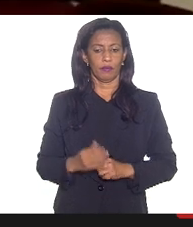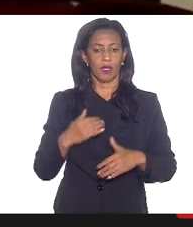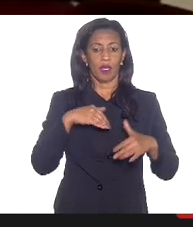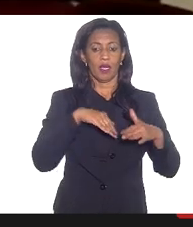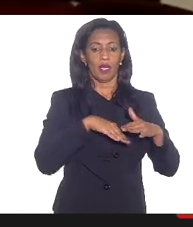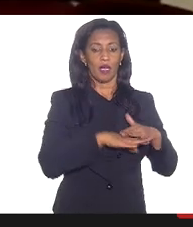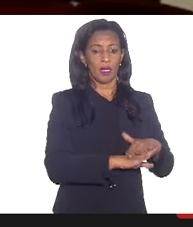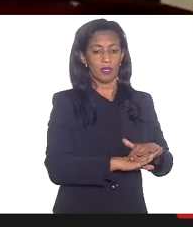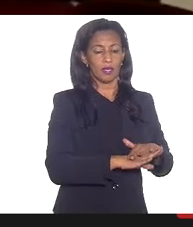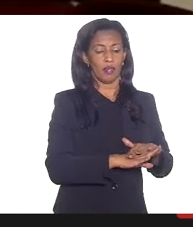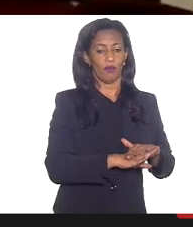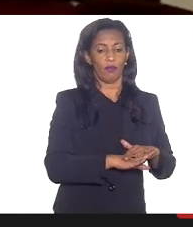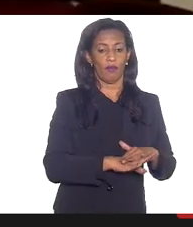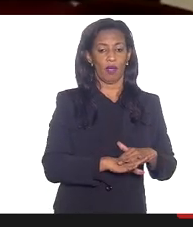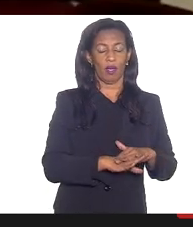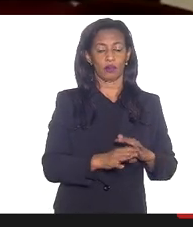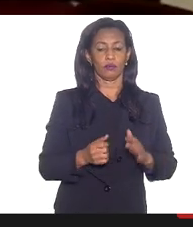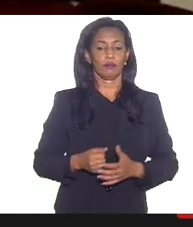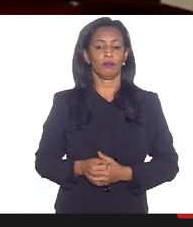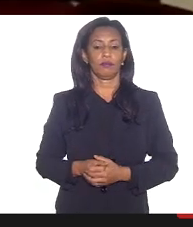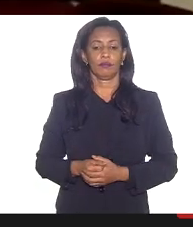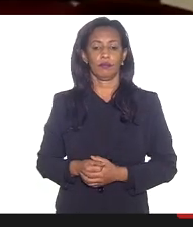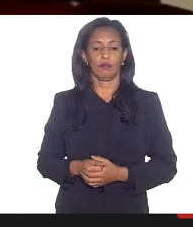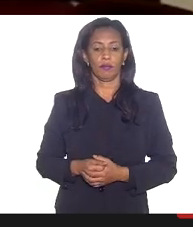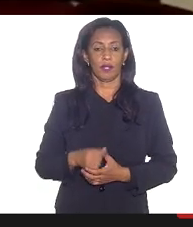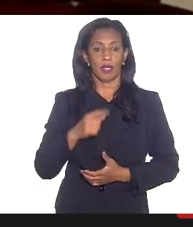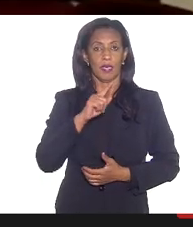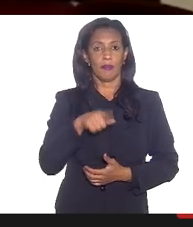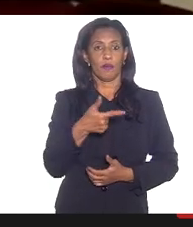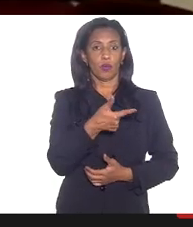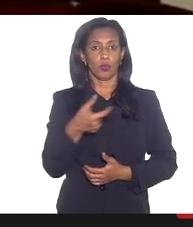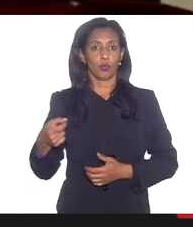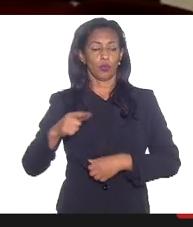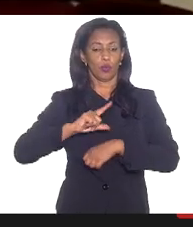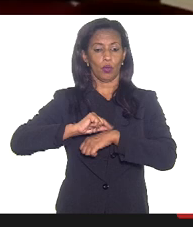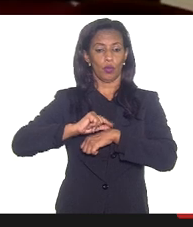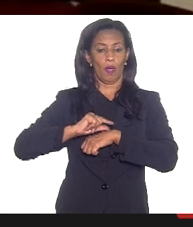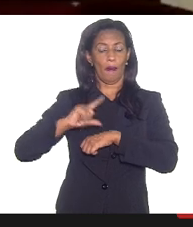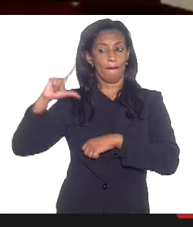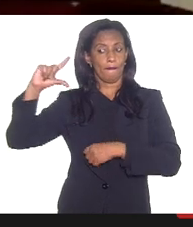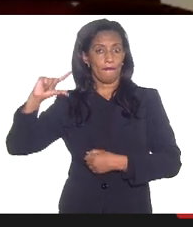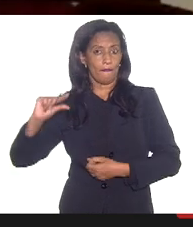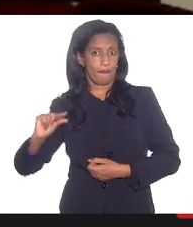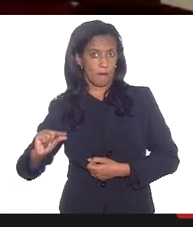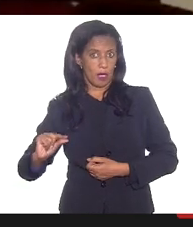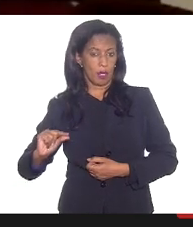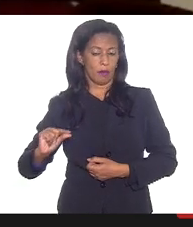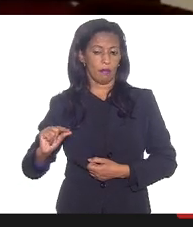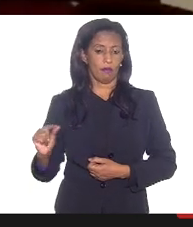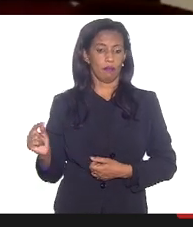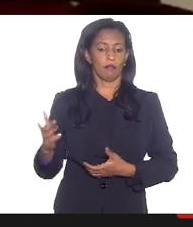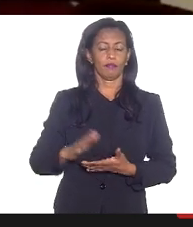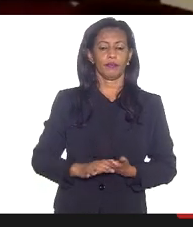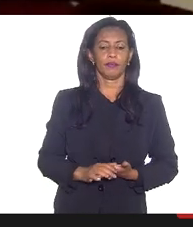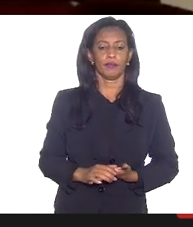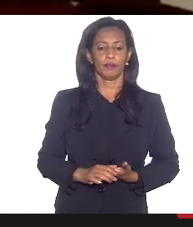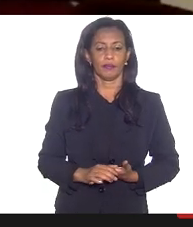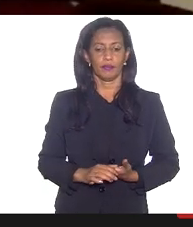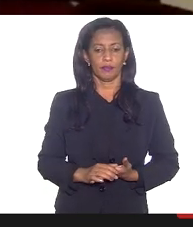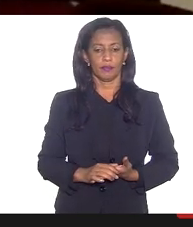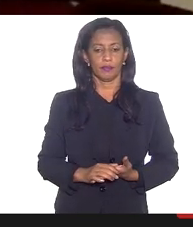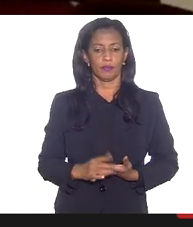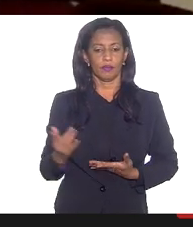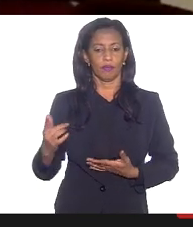à Base Nacional Comum Curricular, e 1.200 horas mínimas, quer dizer, no mínimo 1.200 horas